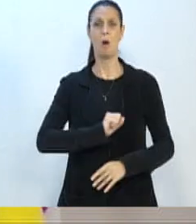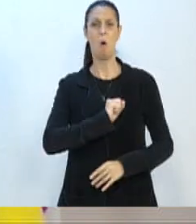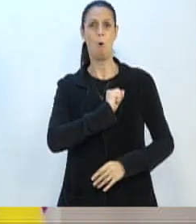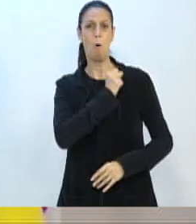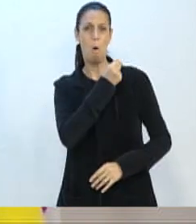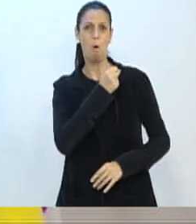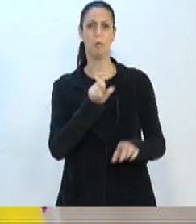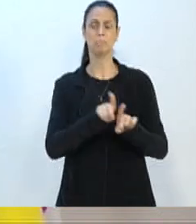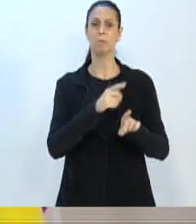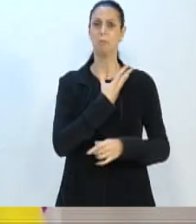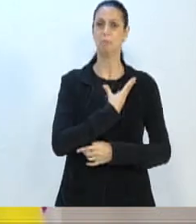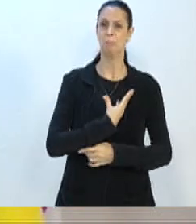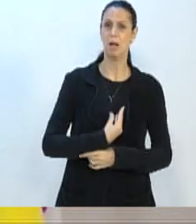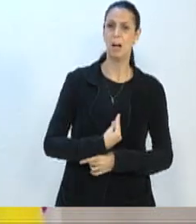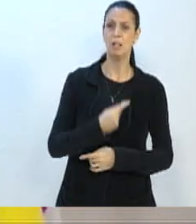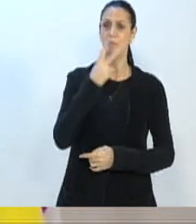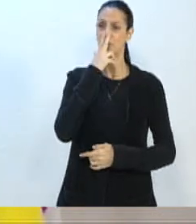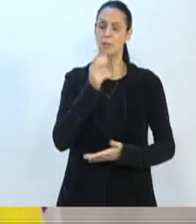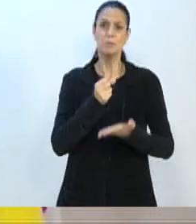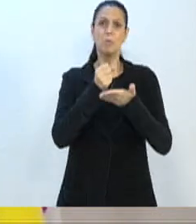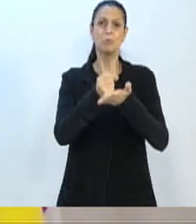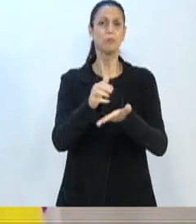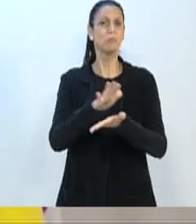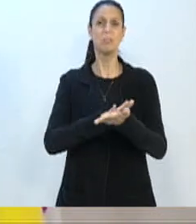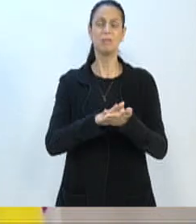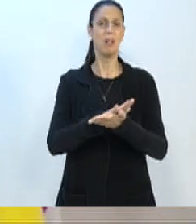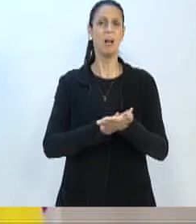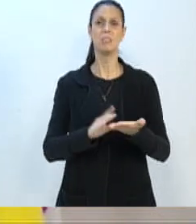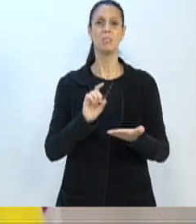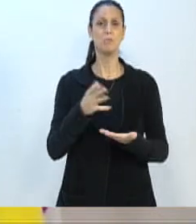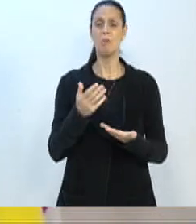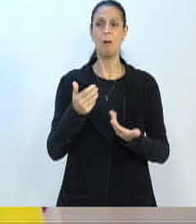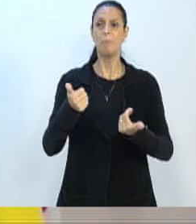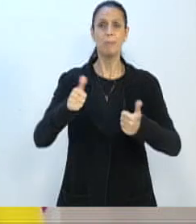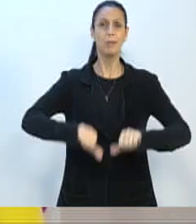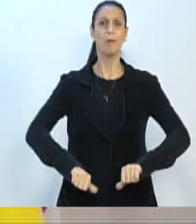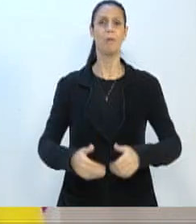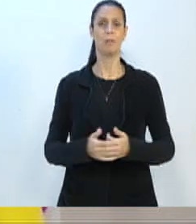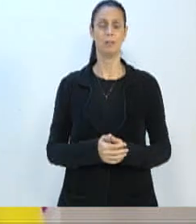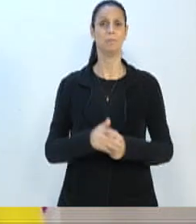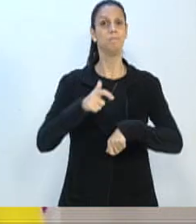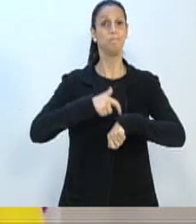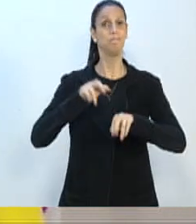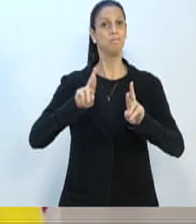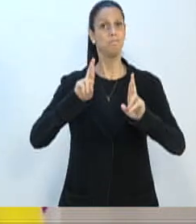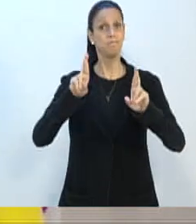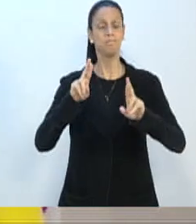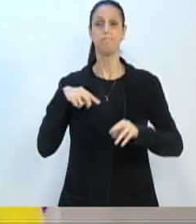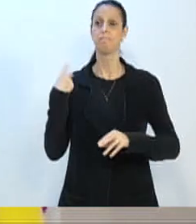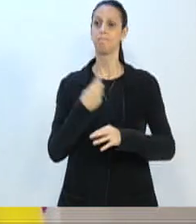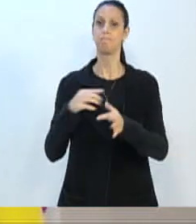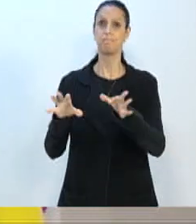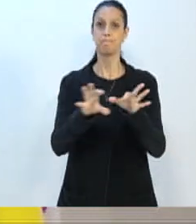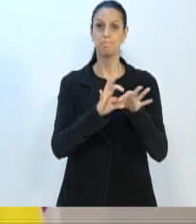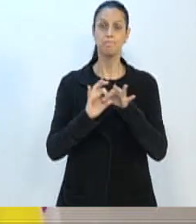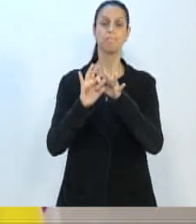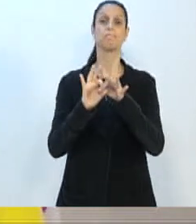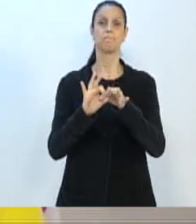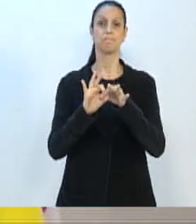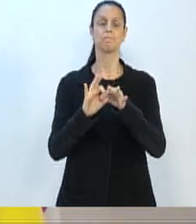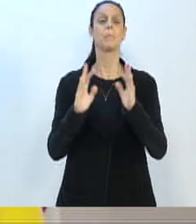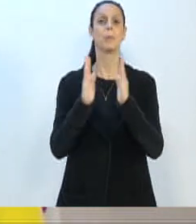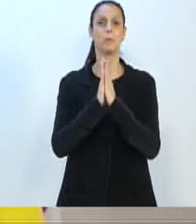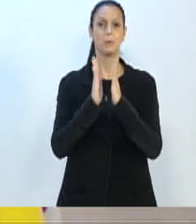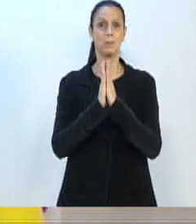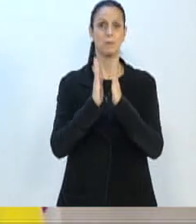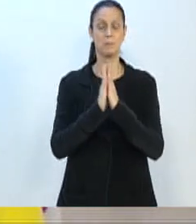violência de tudo que não soma não agrega é hora de esperança de nos unirmos inclusive de oração